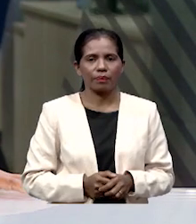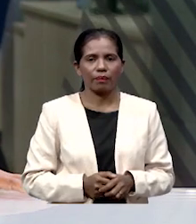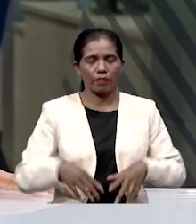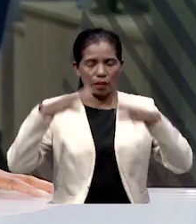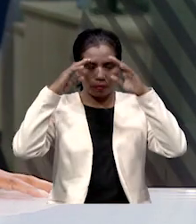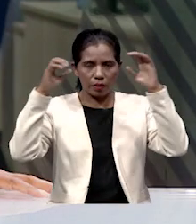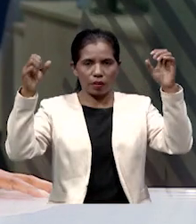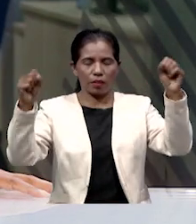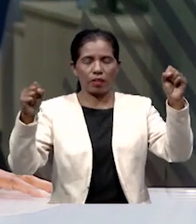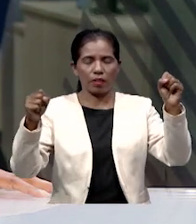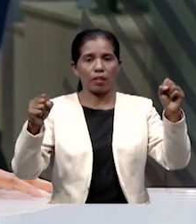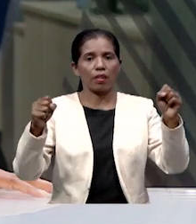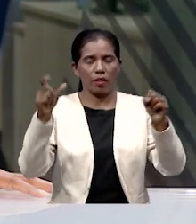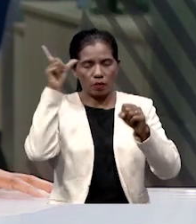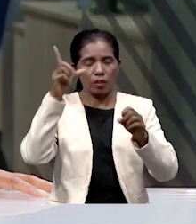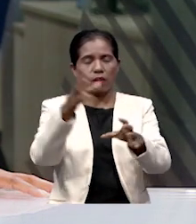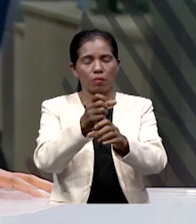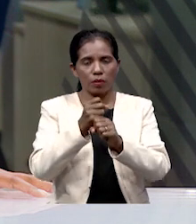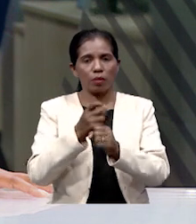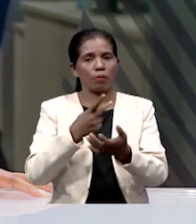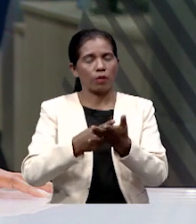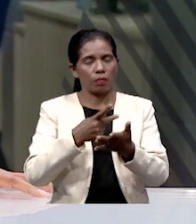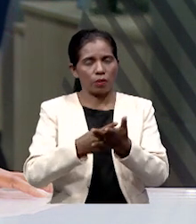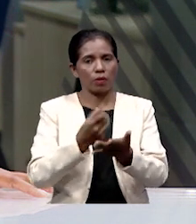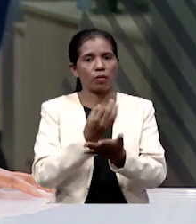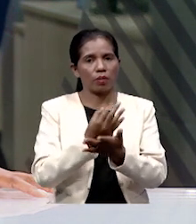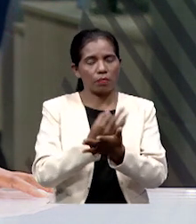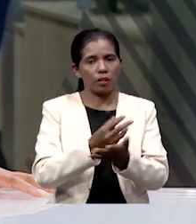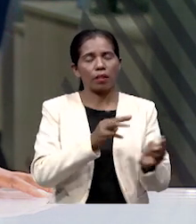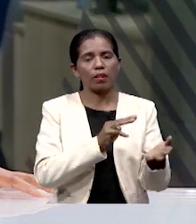Presidente da República assina uma proposta de orçamento ratificativo.